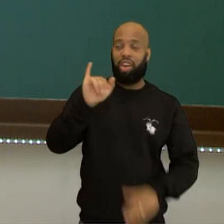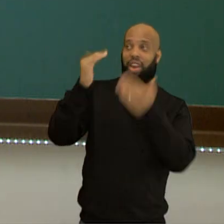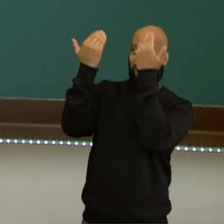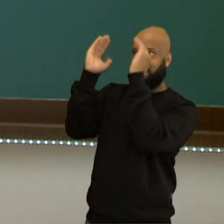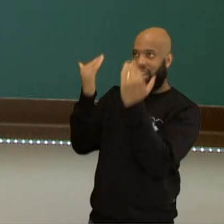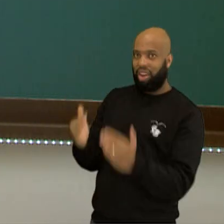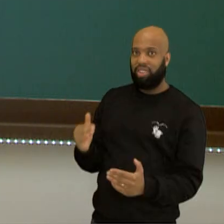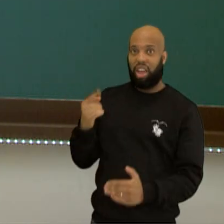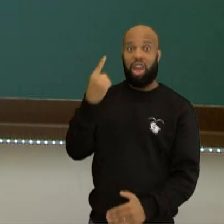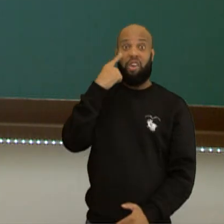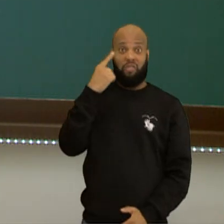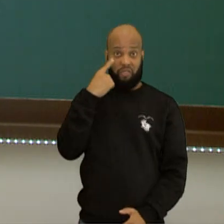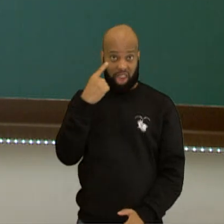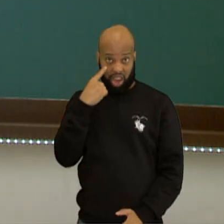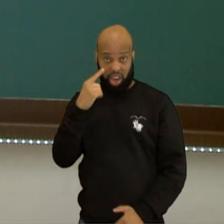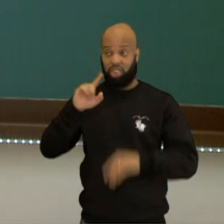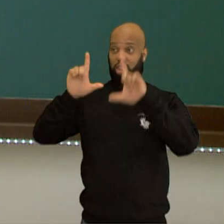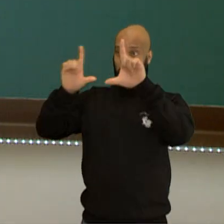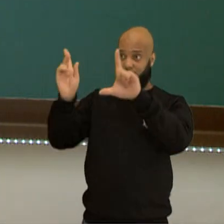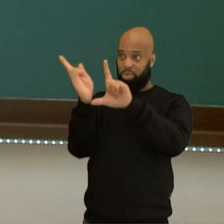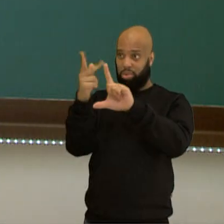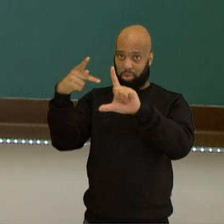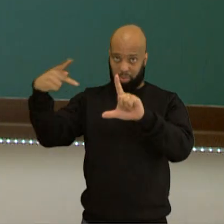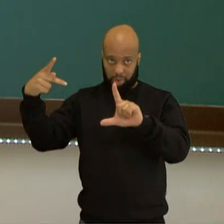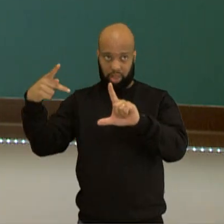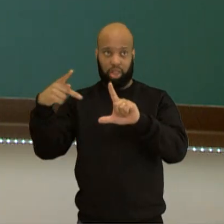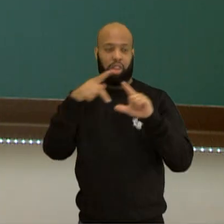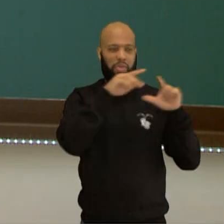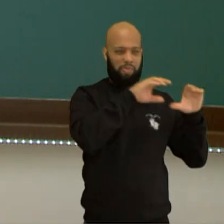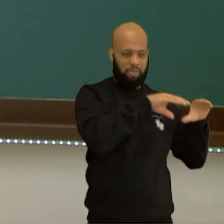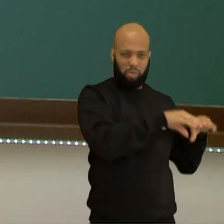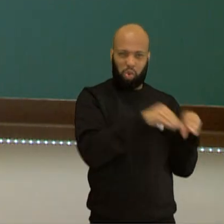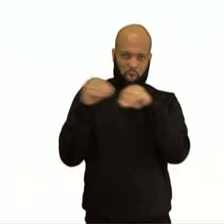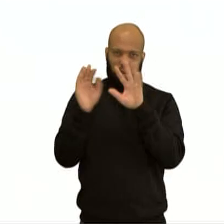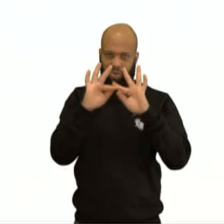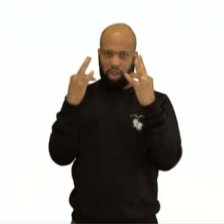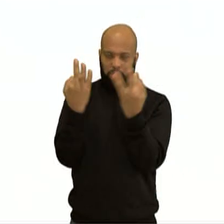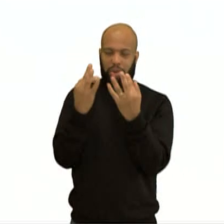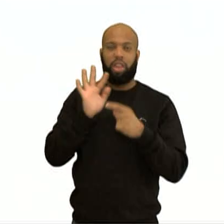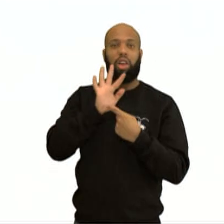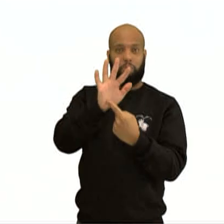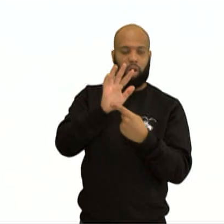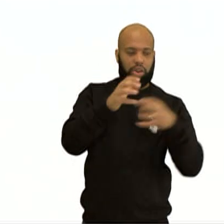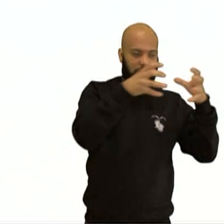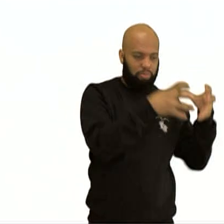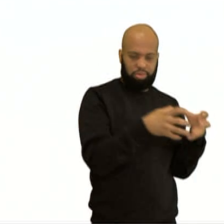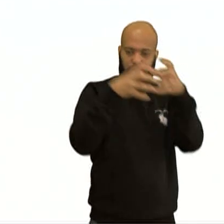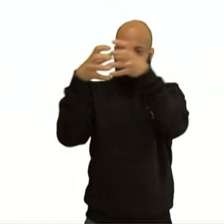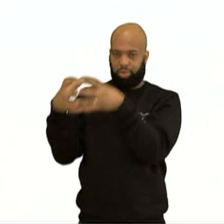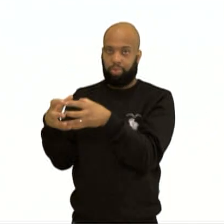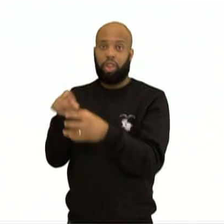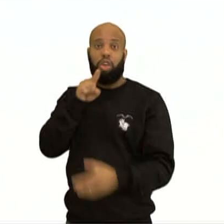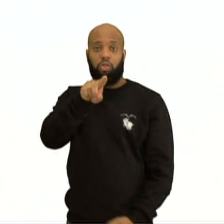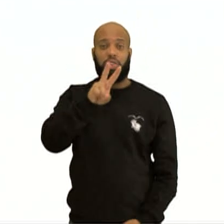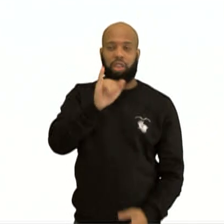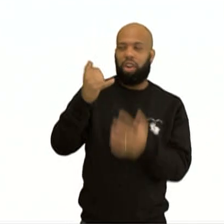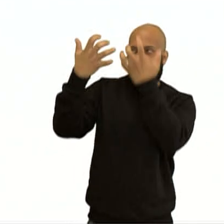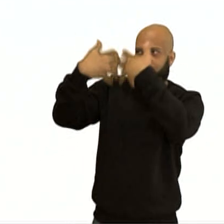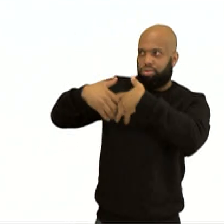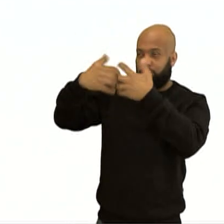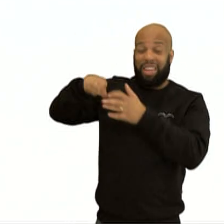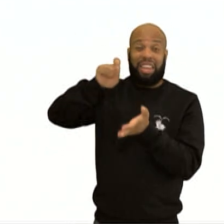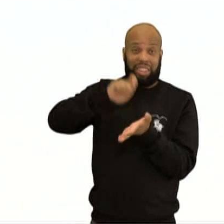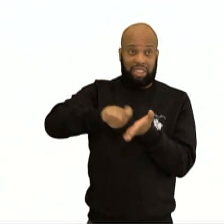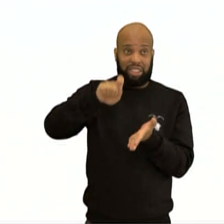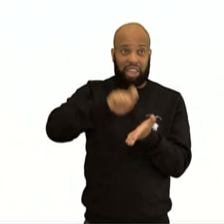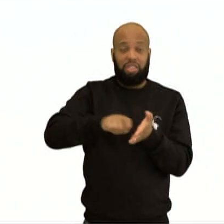né? A partir da obra Os Retirantes de Cândido Portinari, retrata uma situação de deslocamento populacional. Reflita e